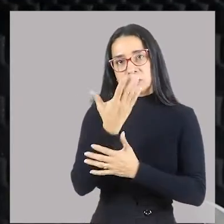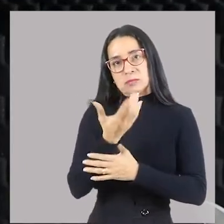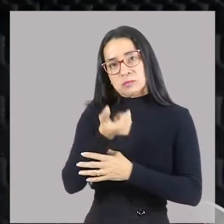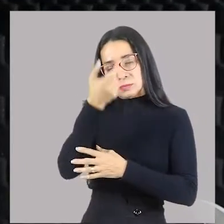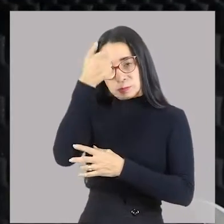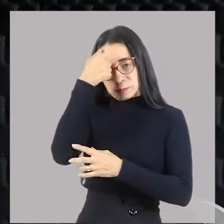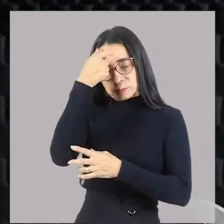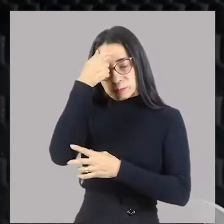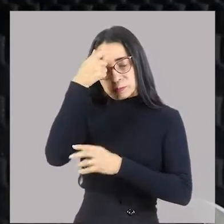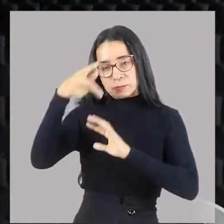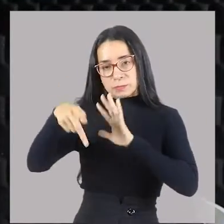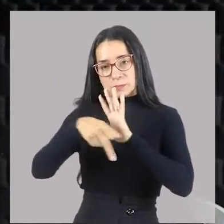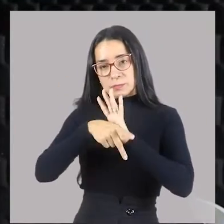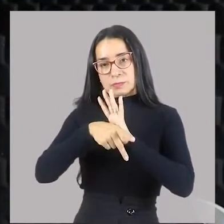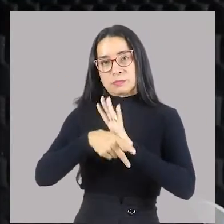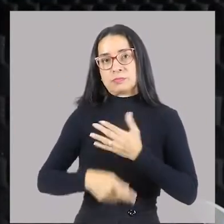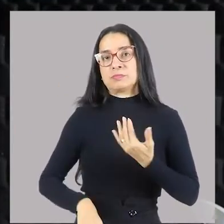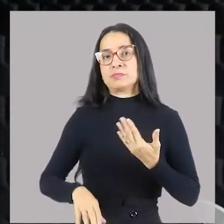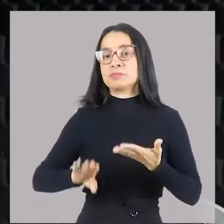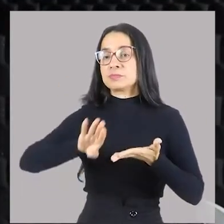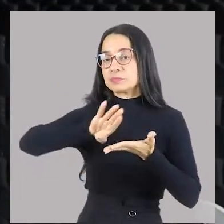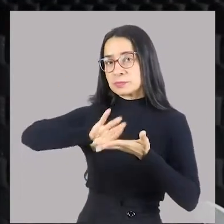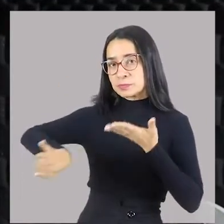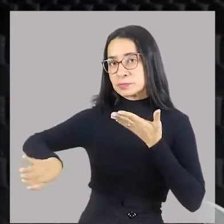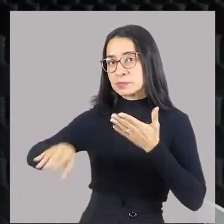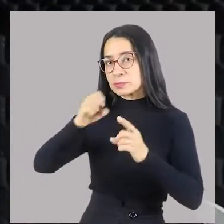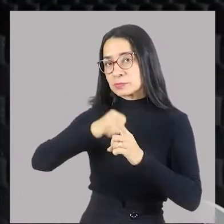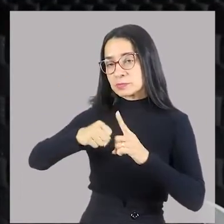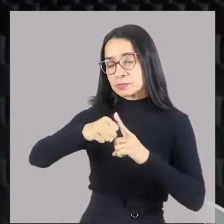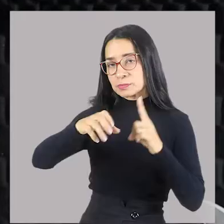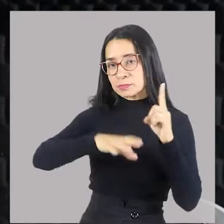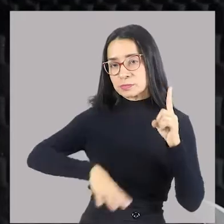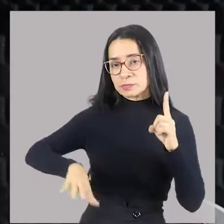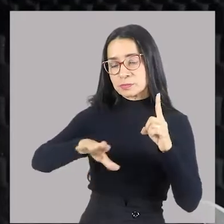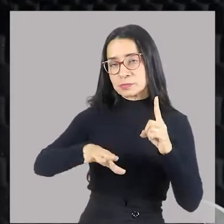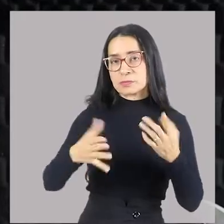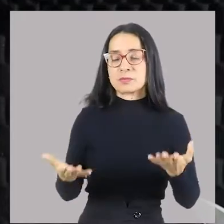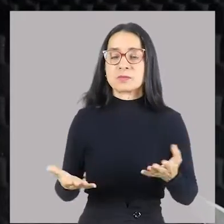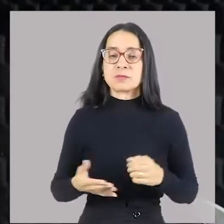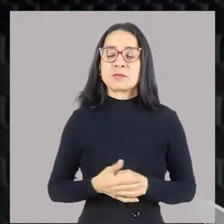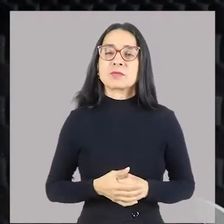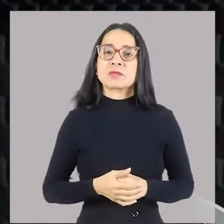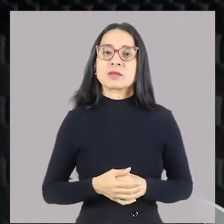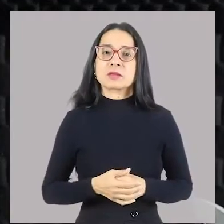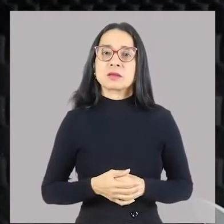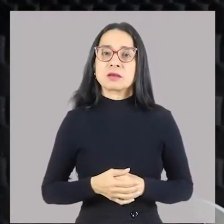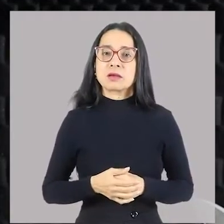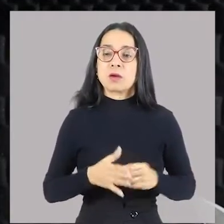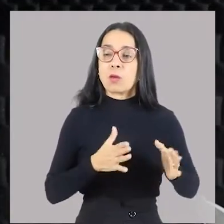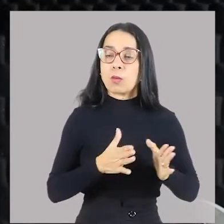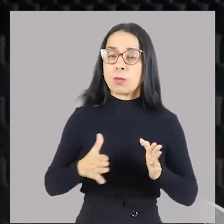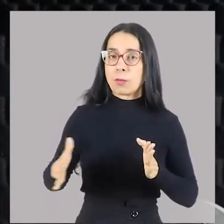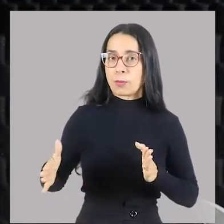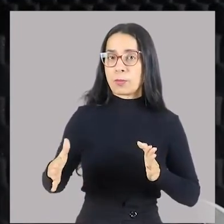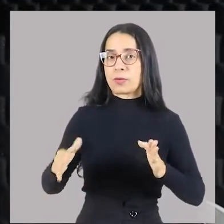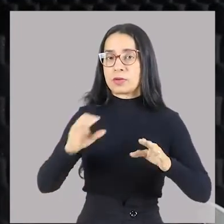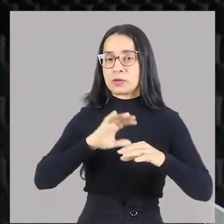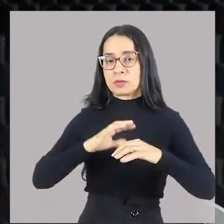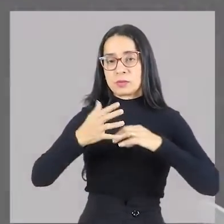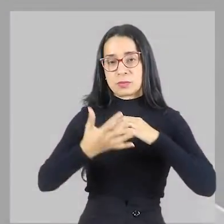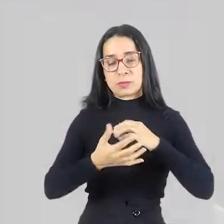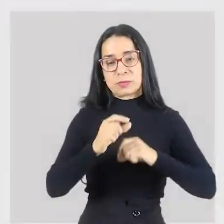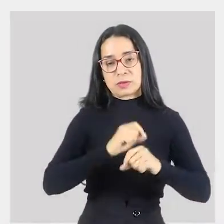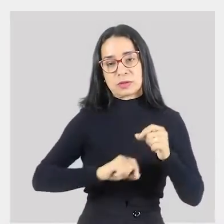conscientização. E a exclusão social. Durante a pandemia, é um dos pontos que se